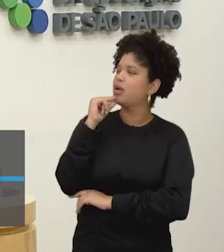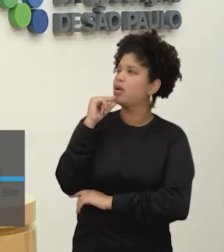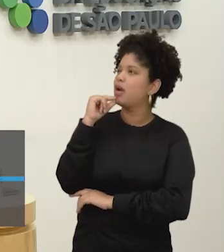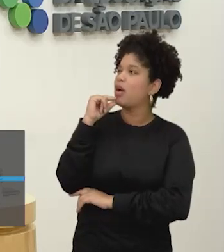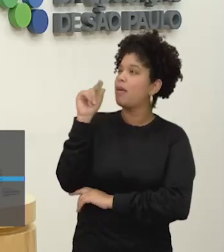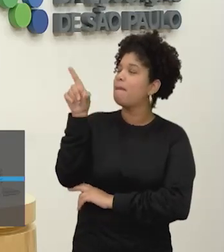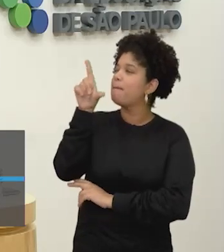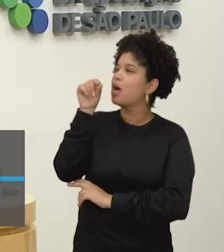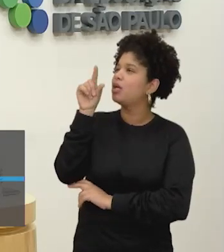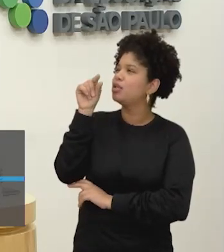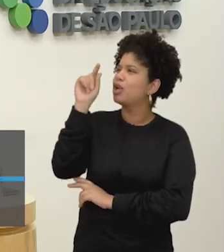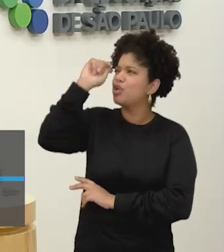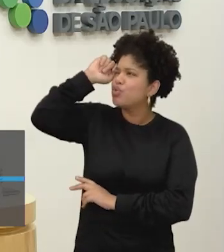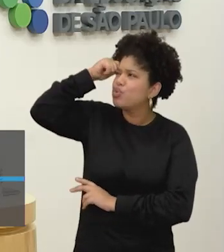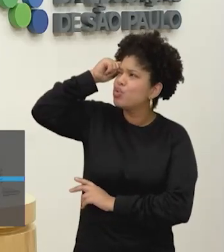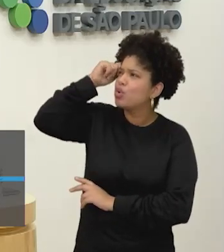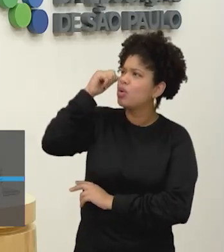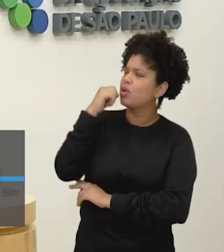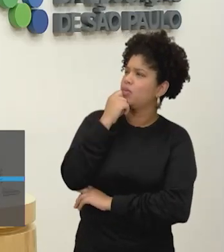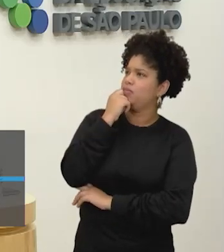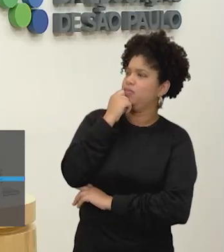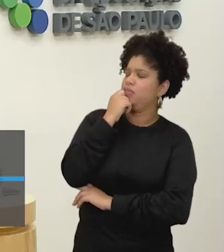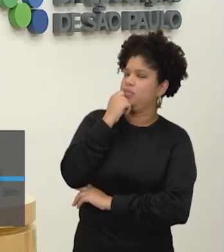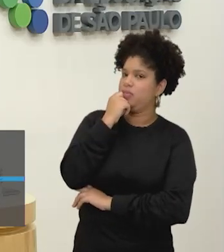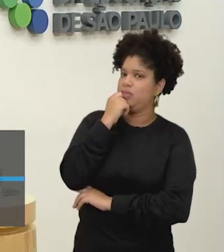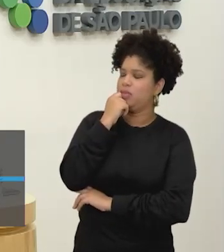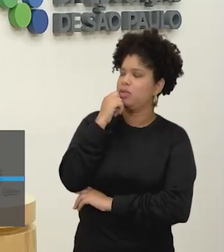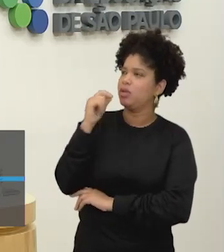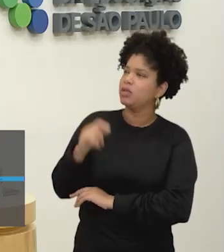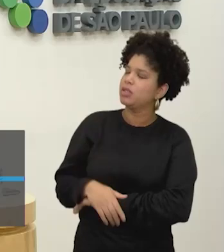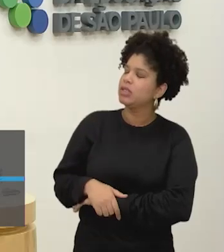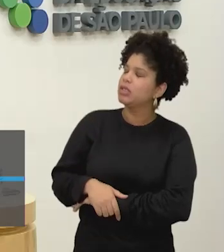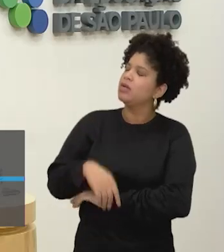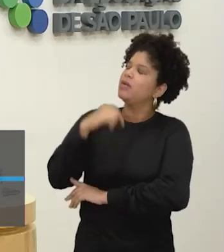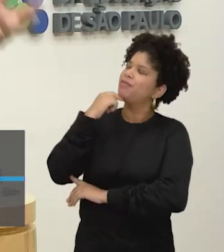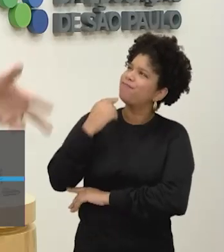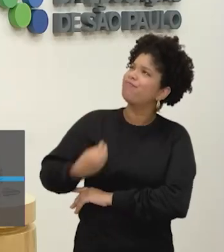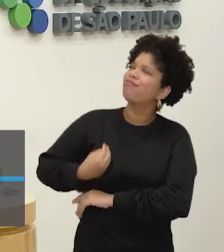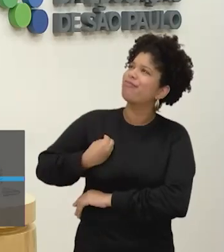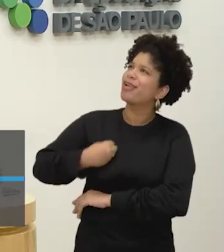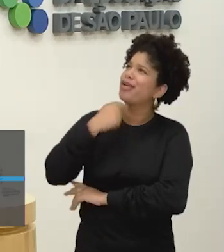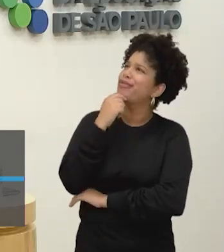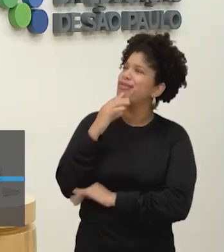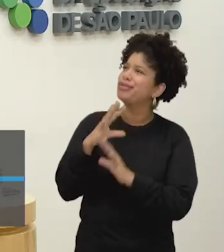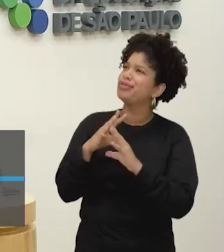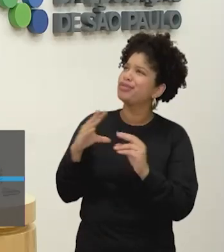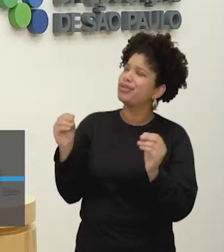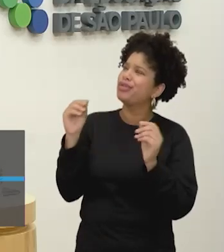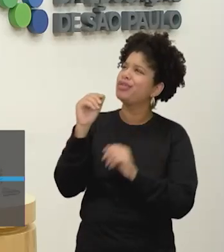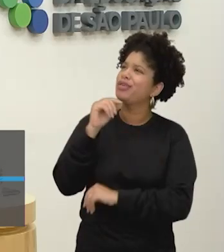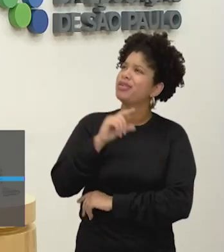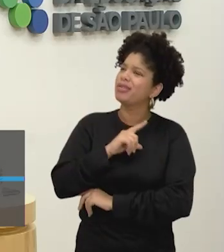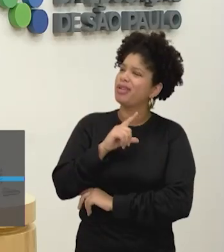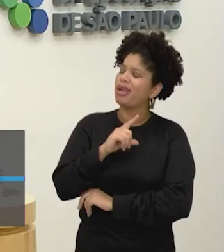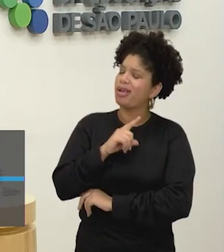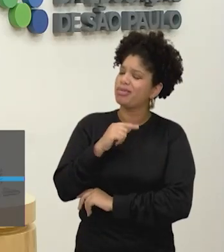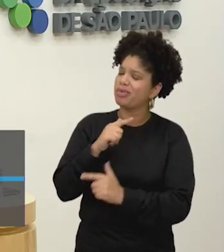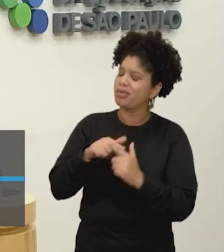toda vez que o eu lírico pergunta se vai ter solução, se a vida vai estar boa, o corvo responde,